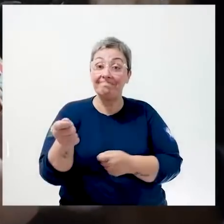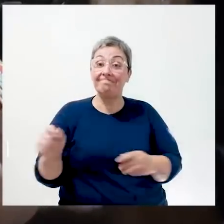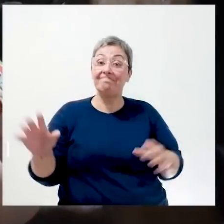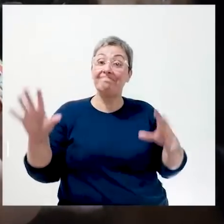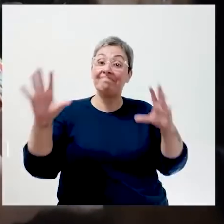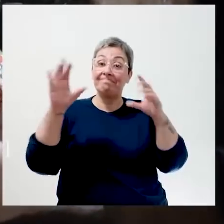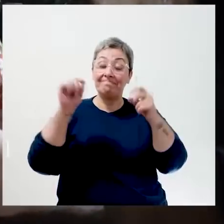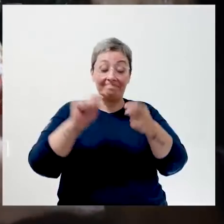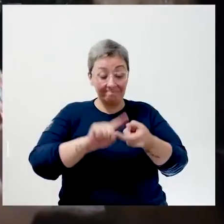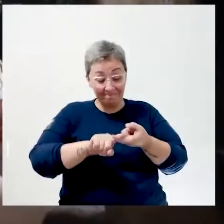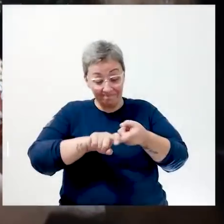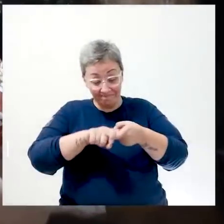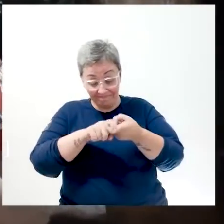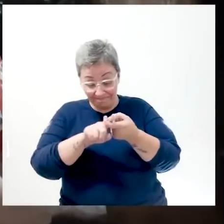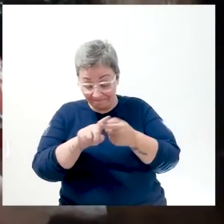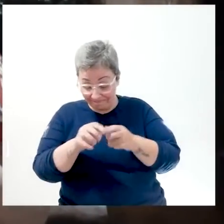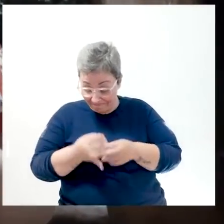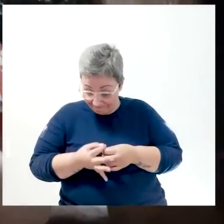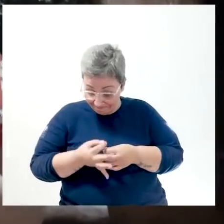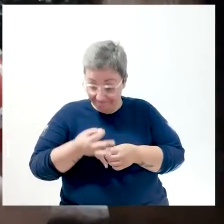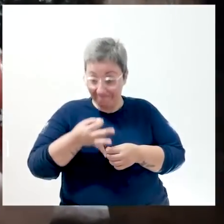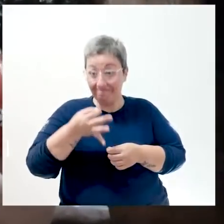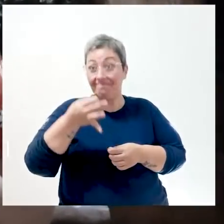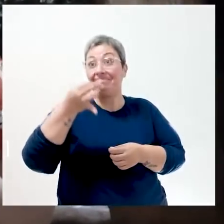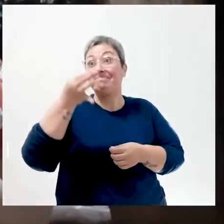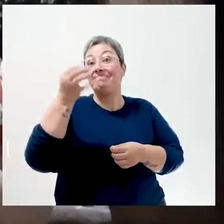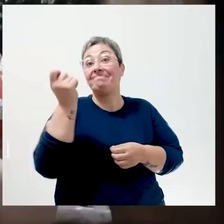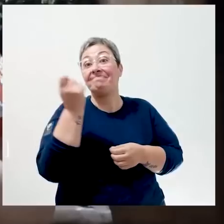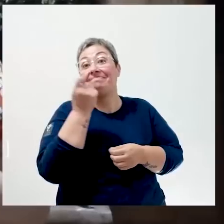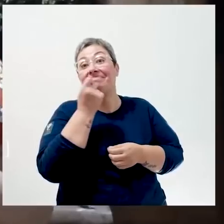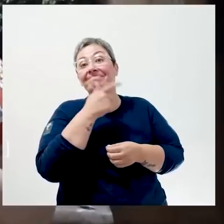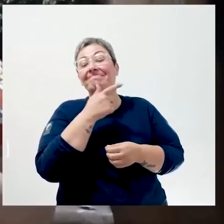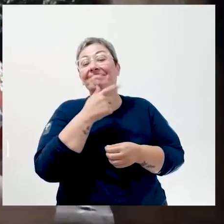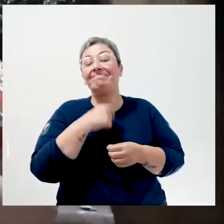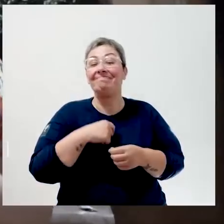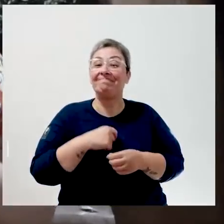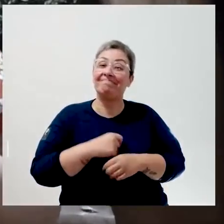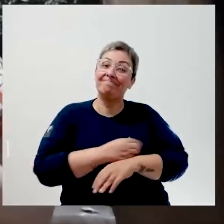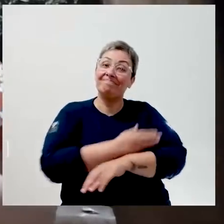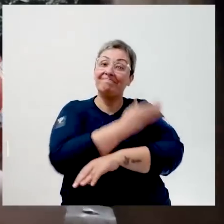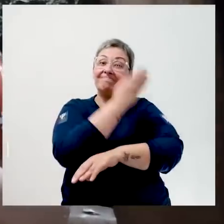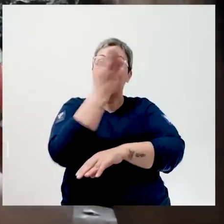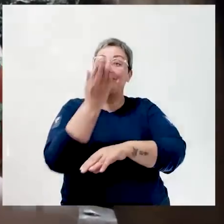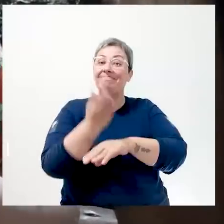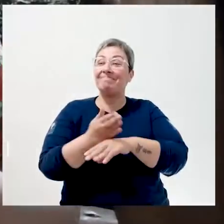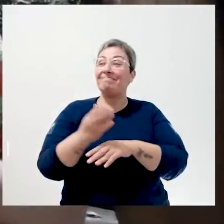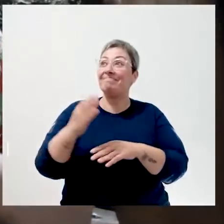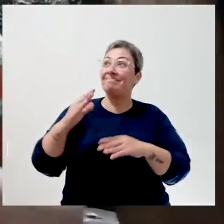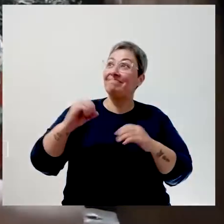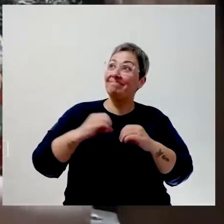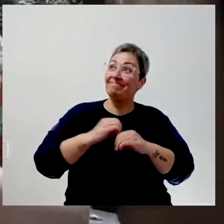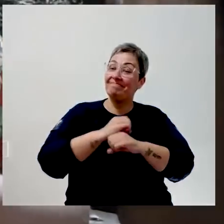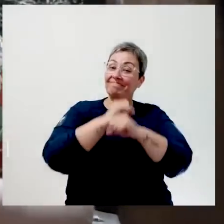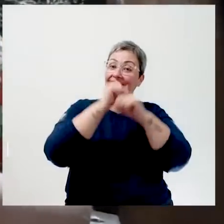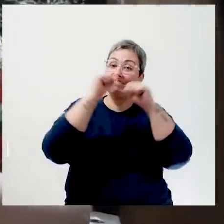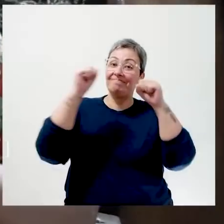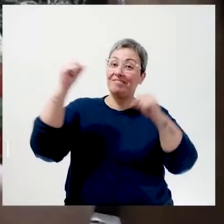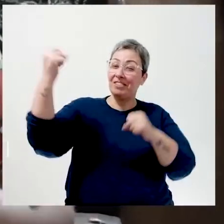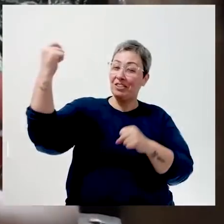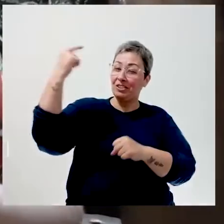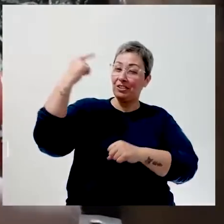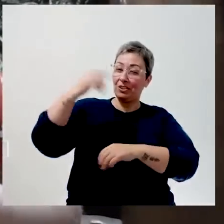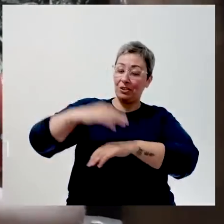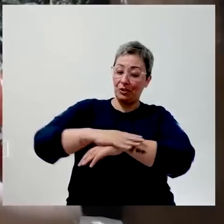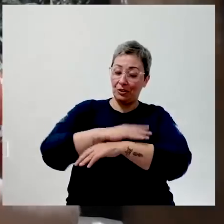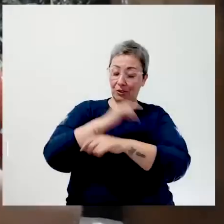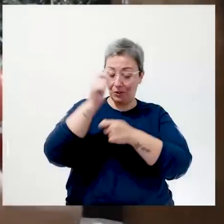noite ele enrosca o anzol na gaiata da taboca. De dia ele queima no sol,